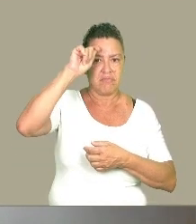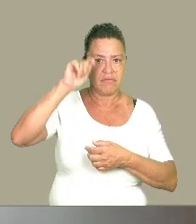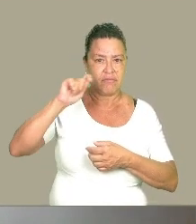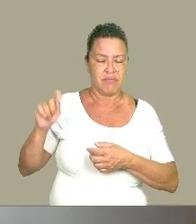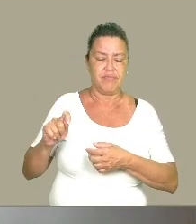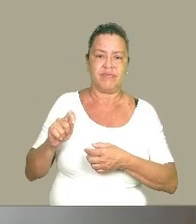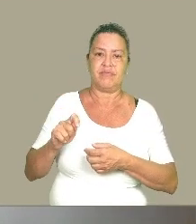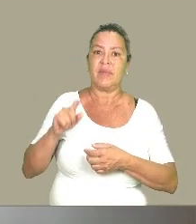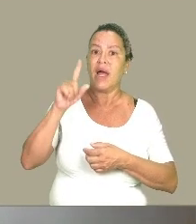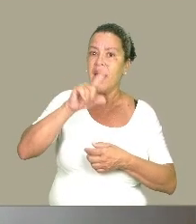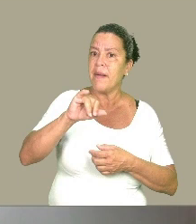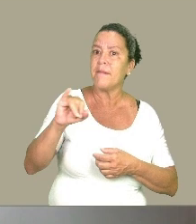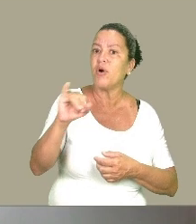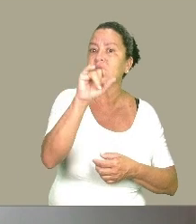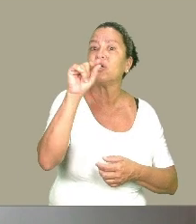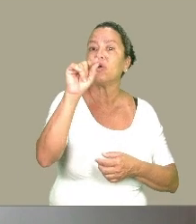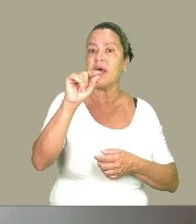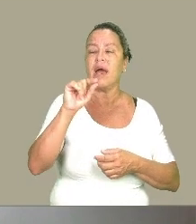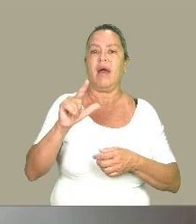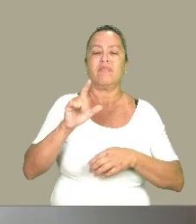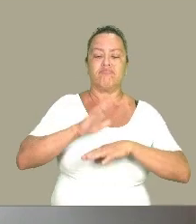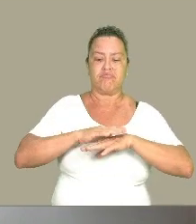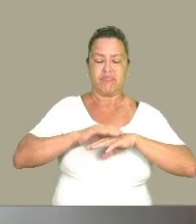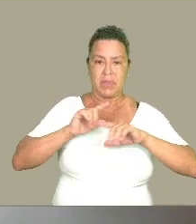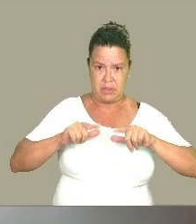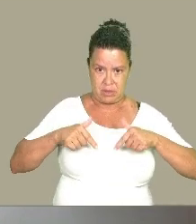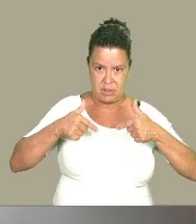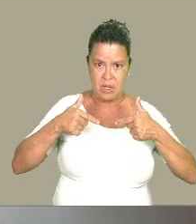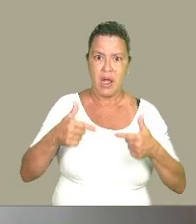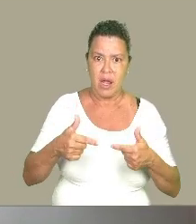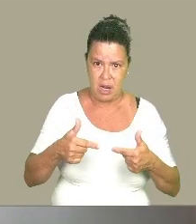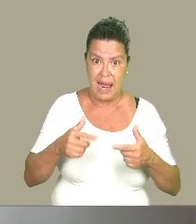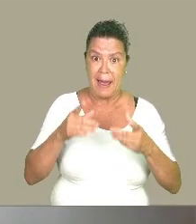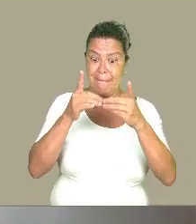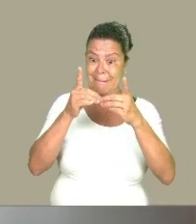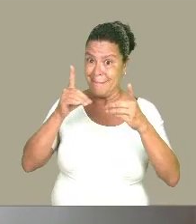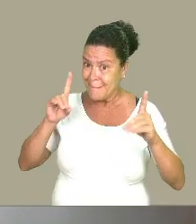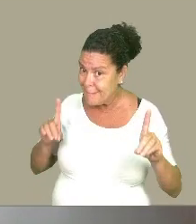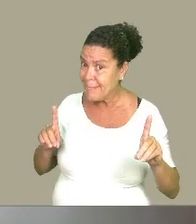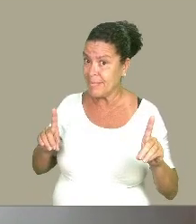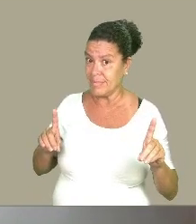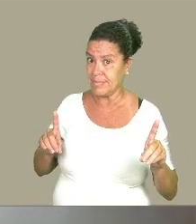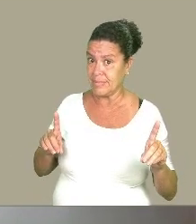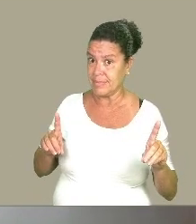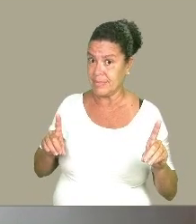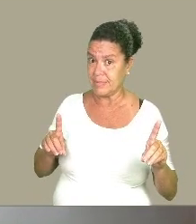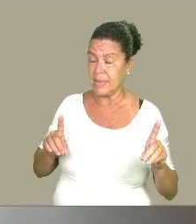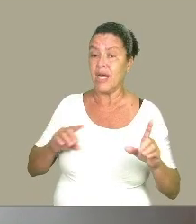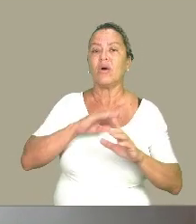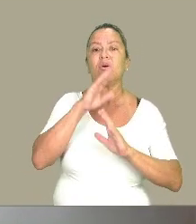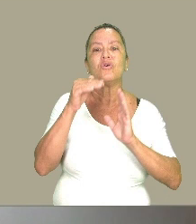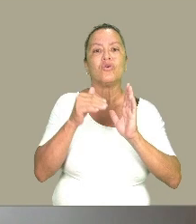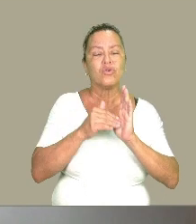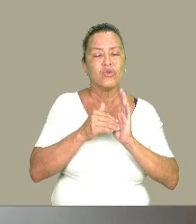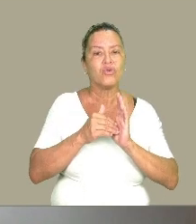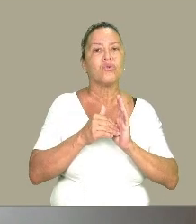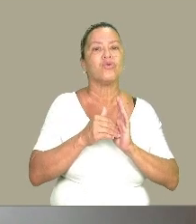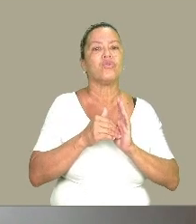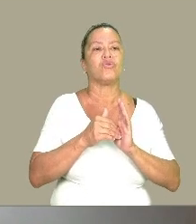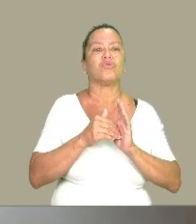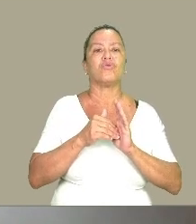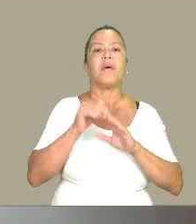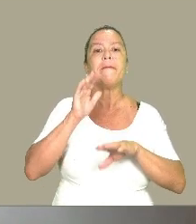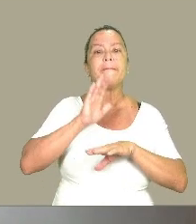que, antes da atitude definitiva para o desquite ou divórcio, tudo se envide em prol